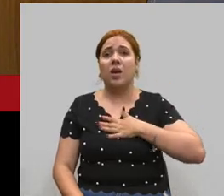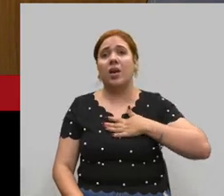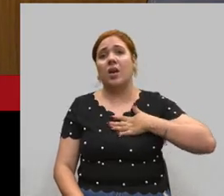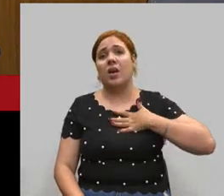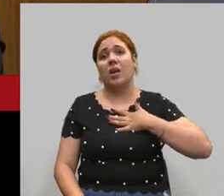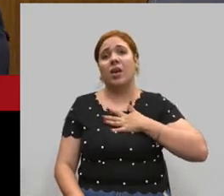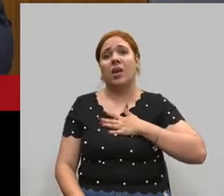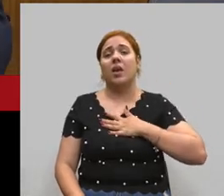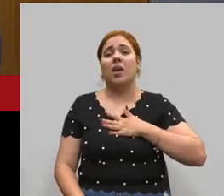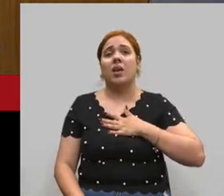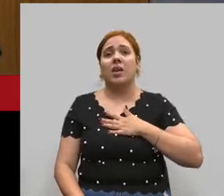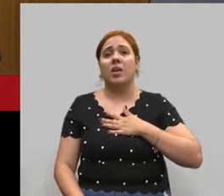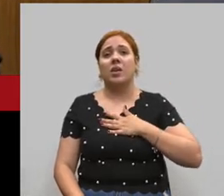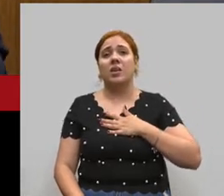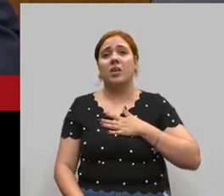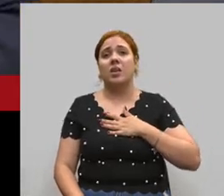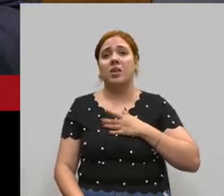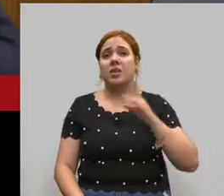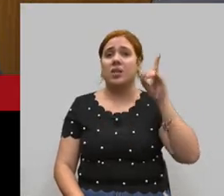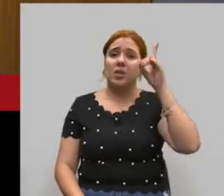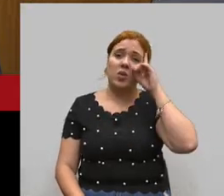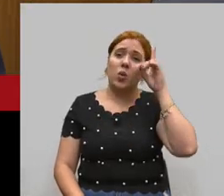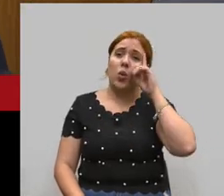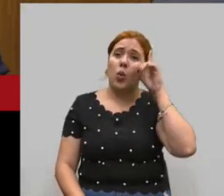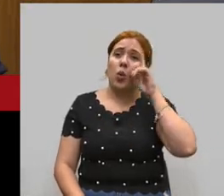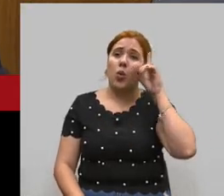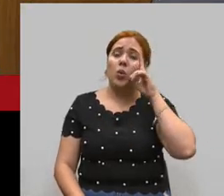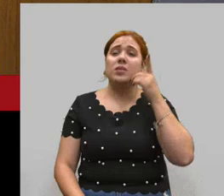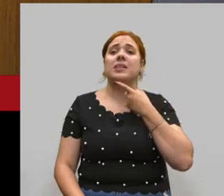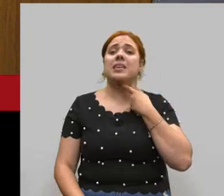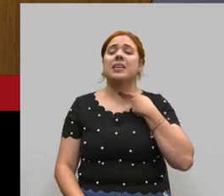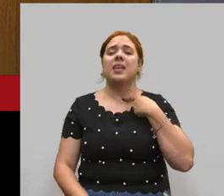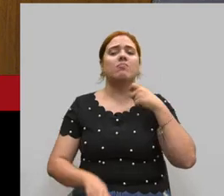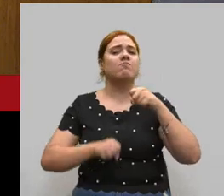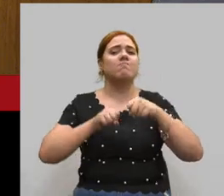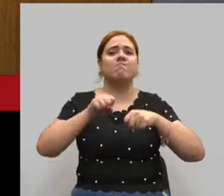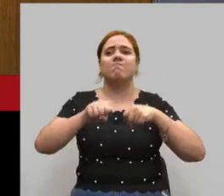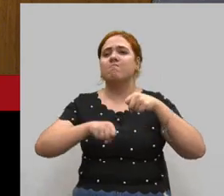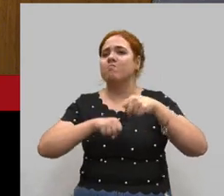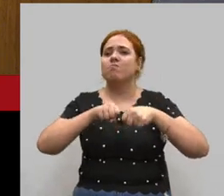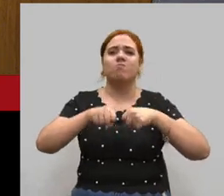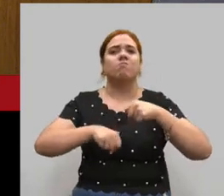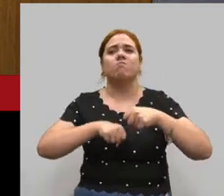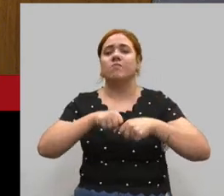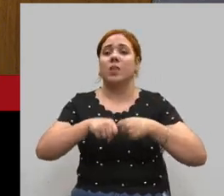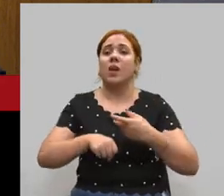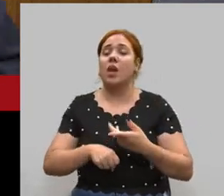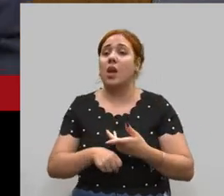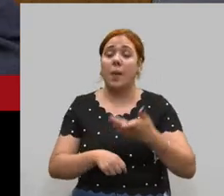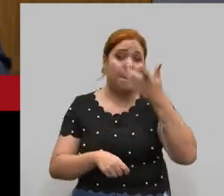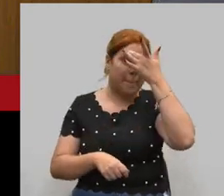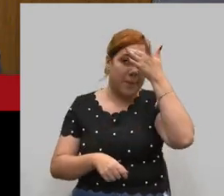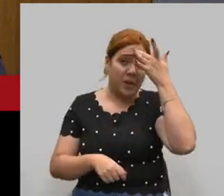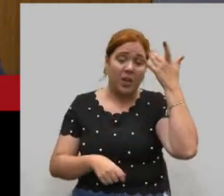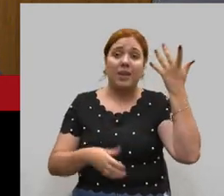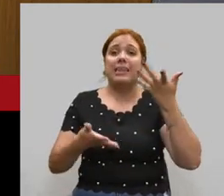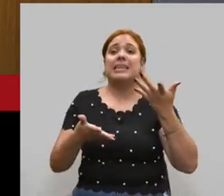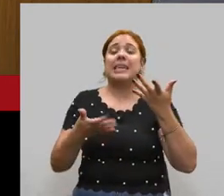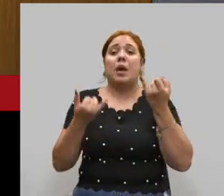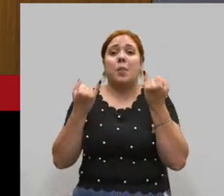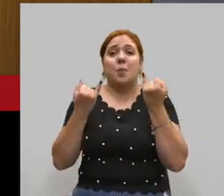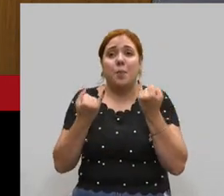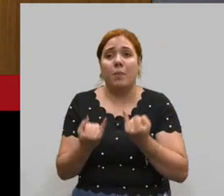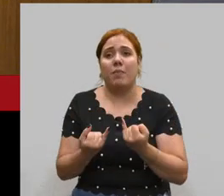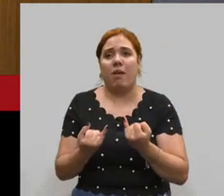aniquilado e todo dia te dá vontade de pedalar então para uma pessoa que tá ali lutando contra o peso que tá ali numa